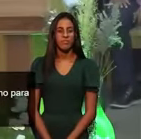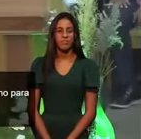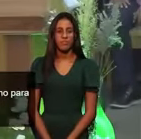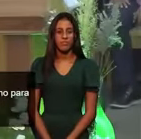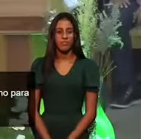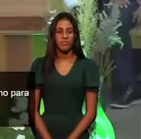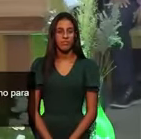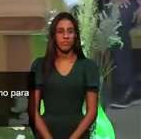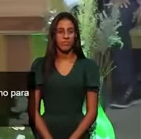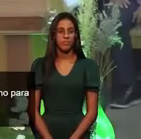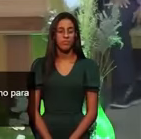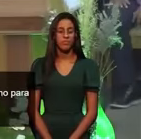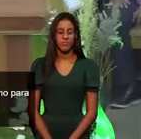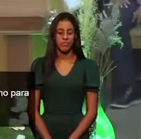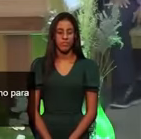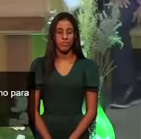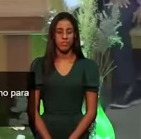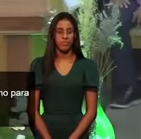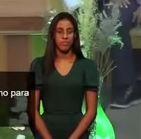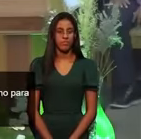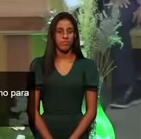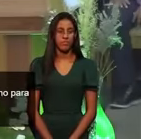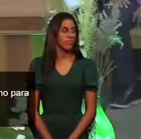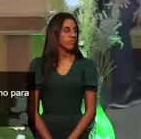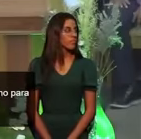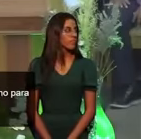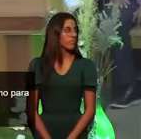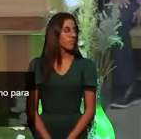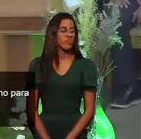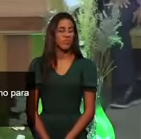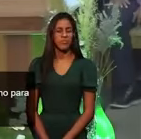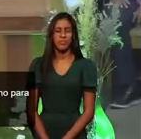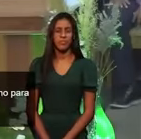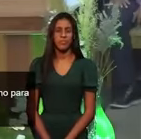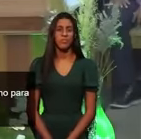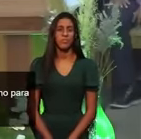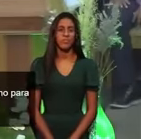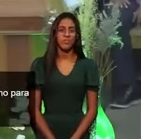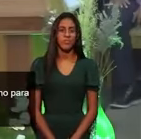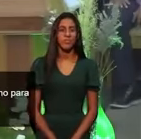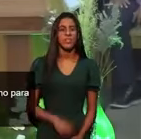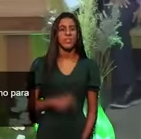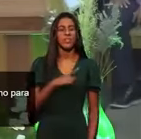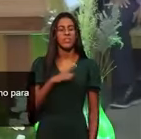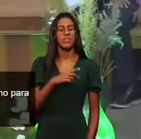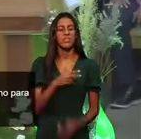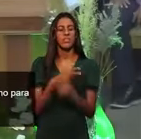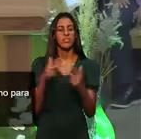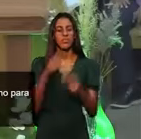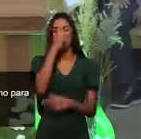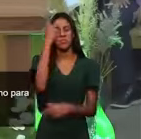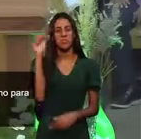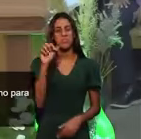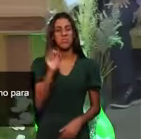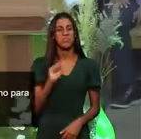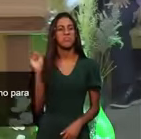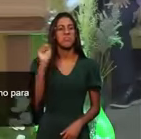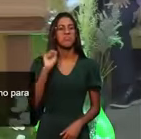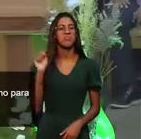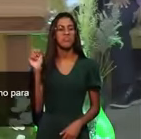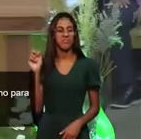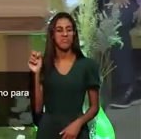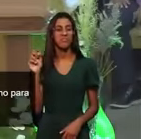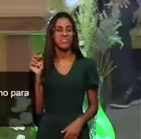Daniel, né? É o Daniel. Pronto, Daniel está aí, bem direitinho. Tem várias moças aqui solteiras esses dias, meus irmãos. Aquela irmã que cantou aqui,